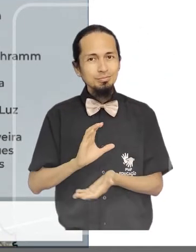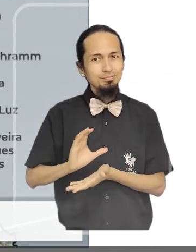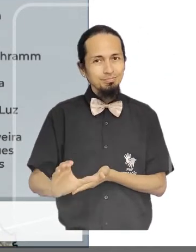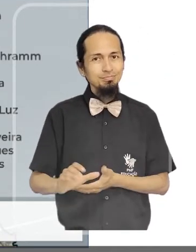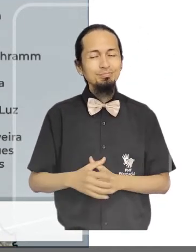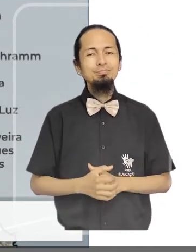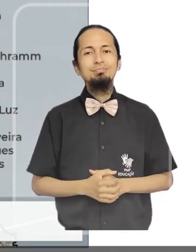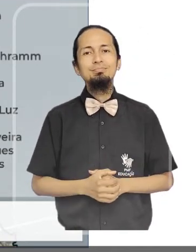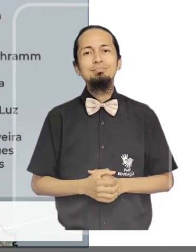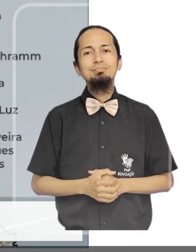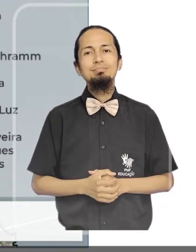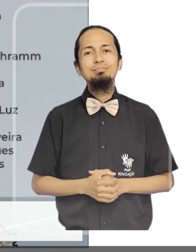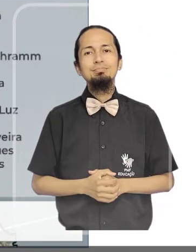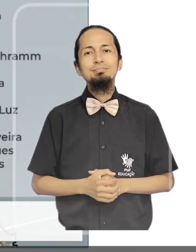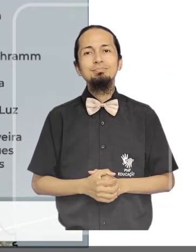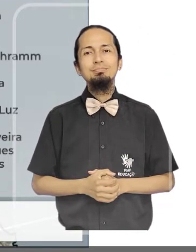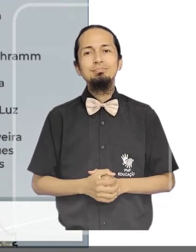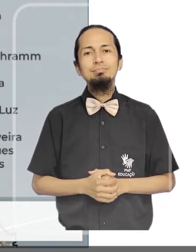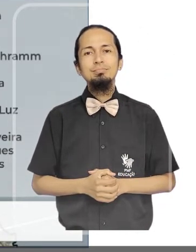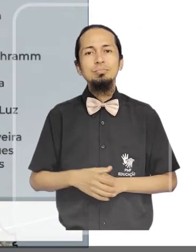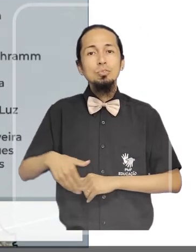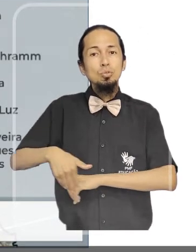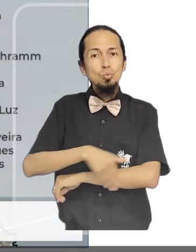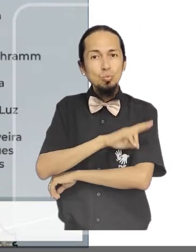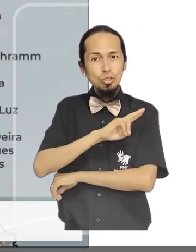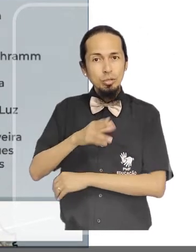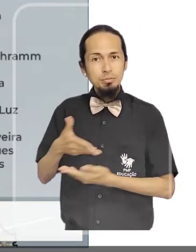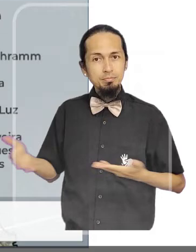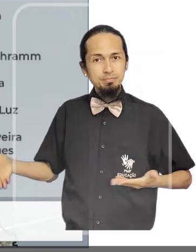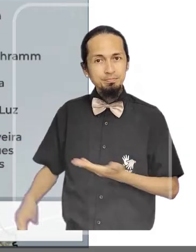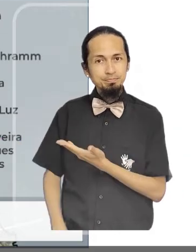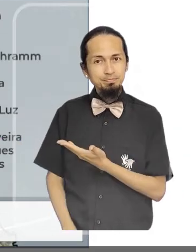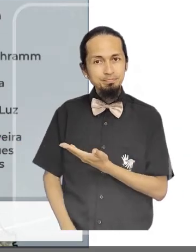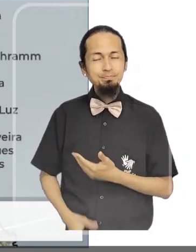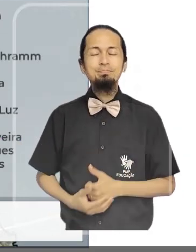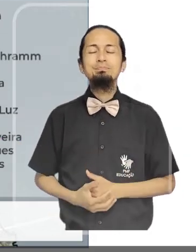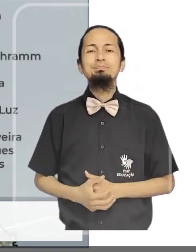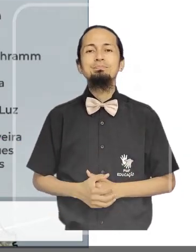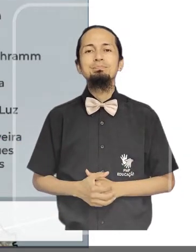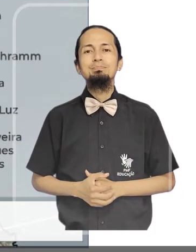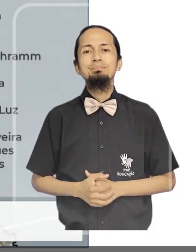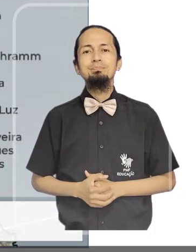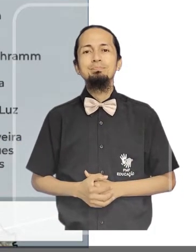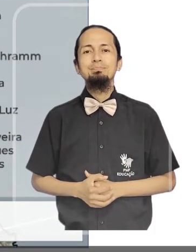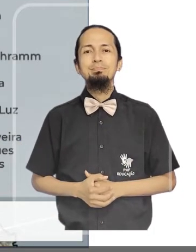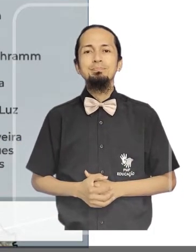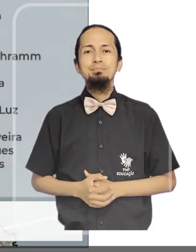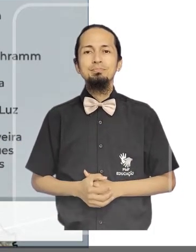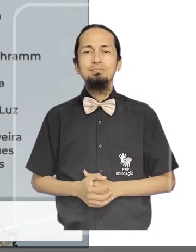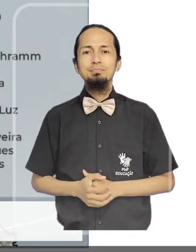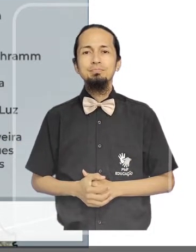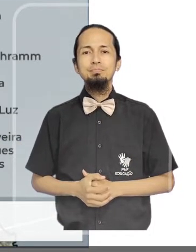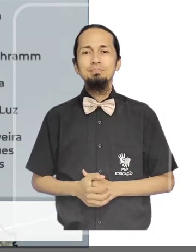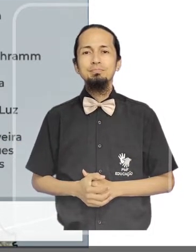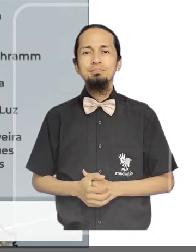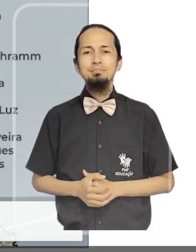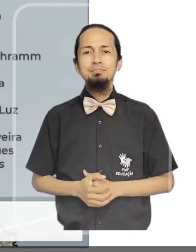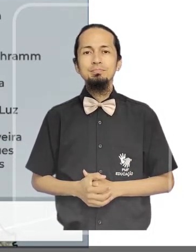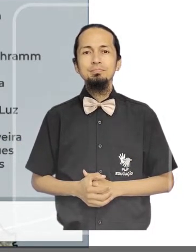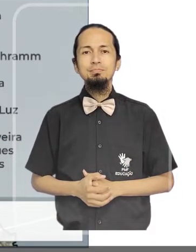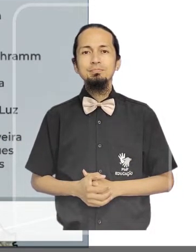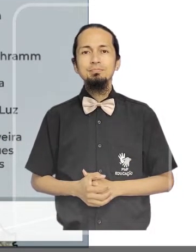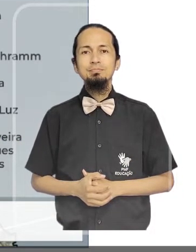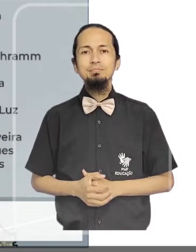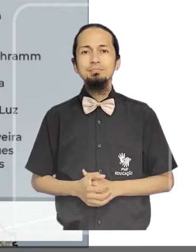para receber incentivos: Avenida Cláudio Barbosa, Rua Sérgio Gil, Rua José